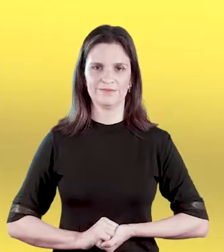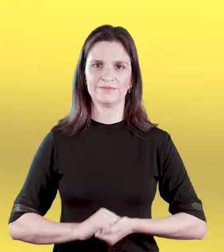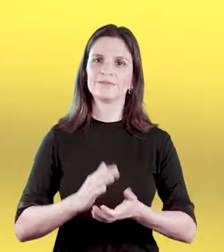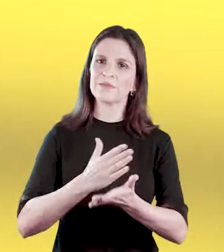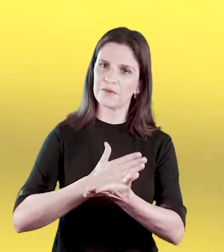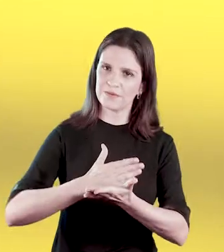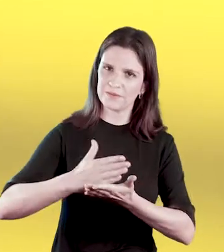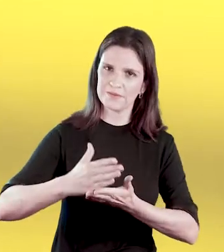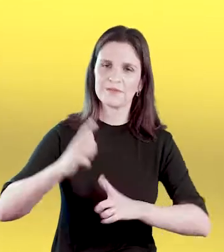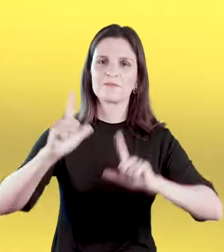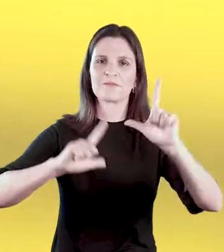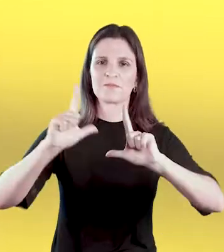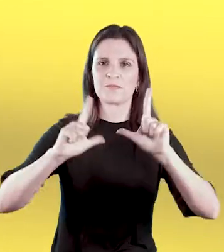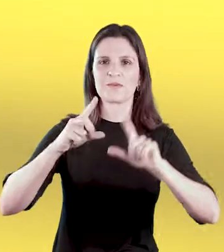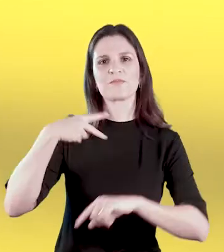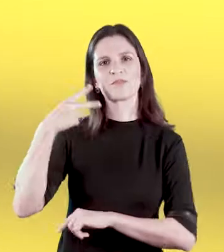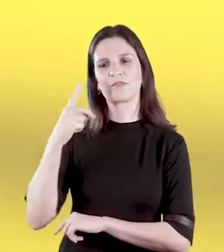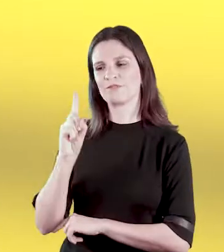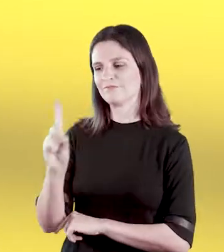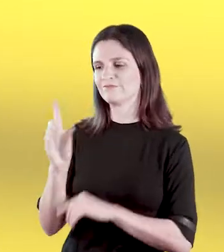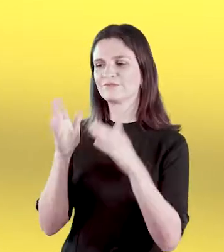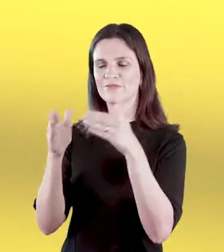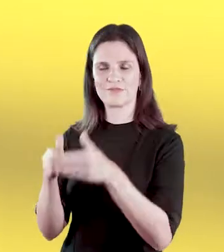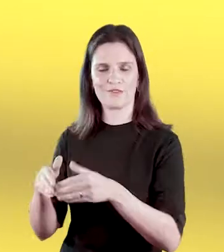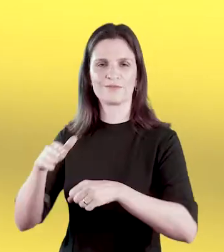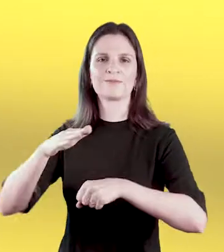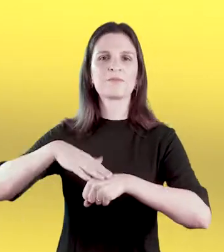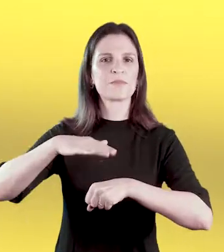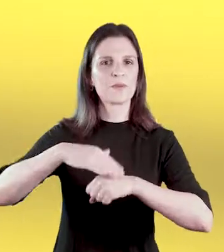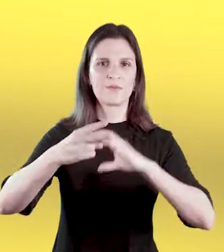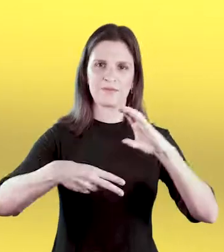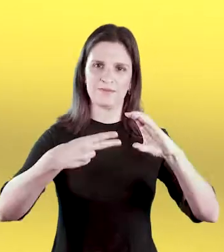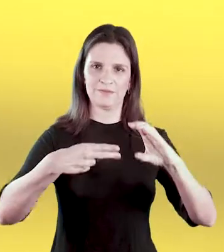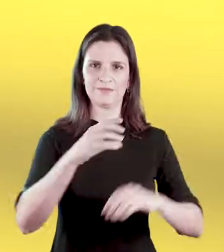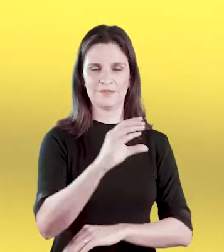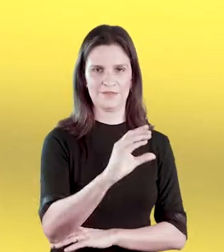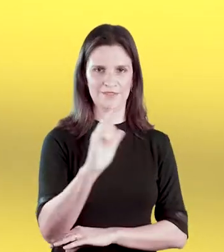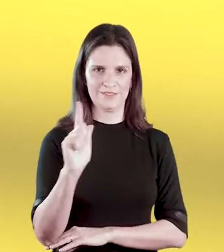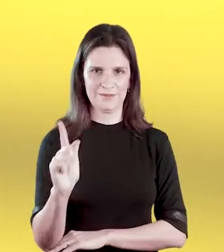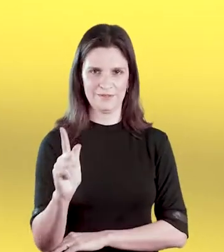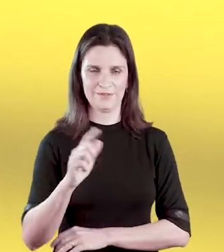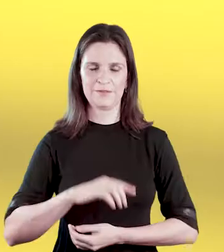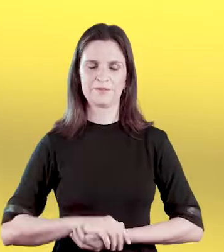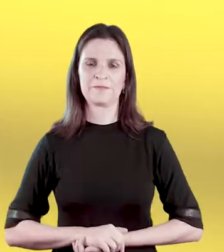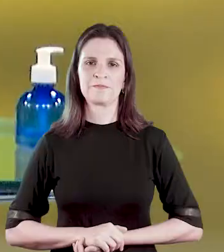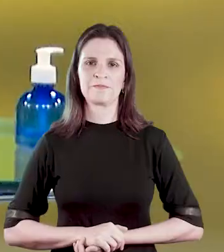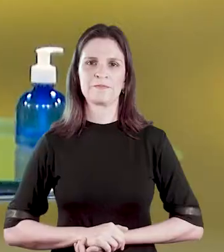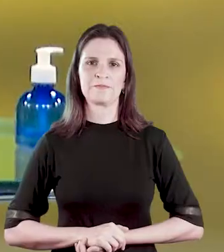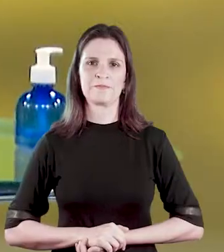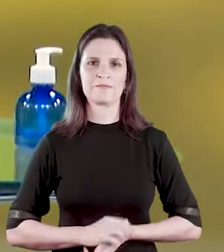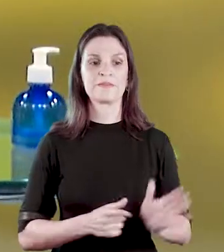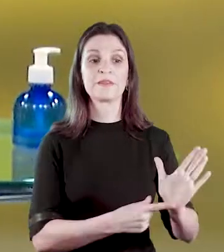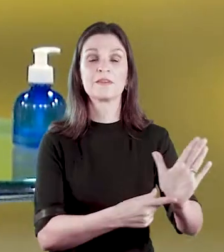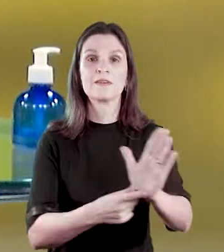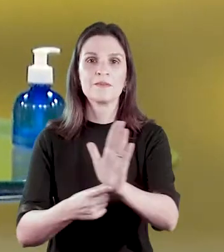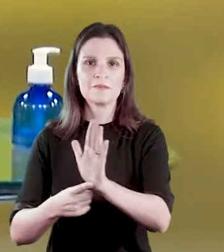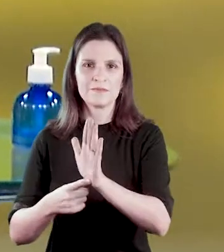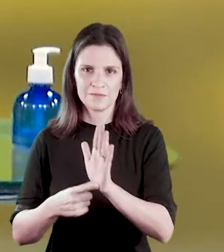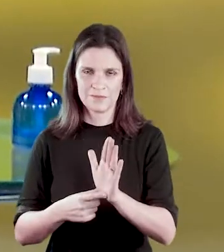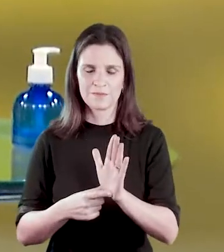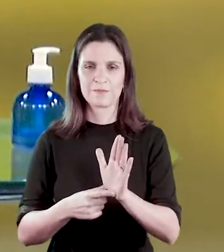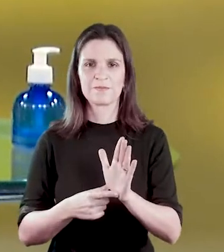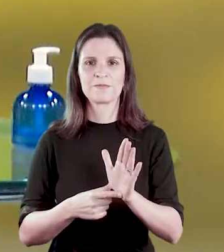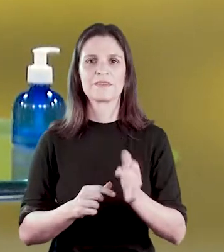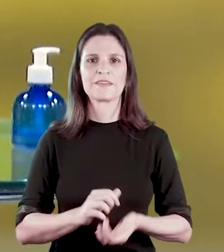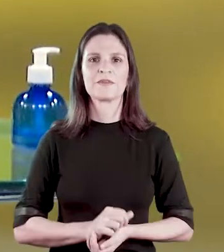nós estamos iniciando mais um programa vereadores em Foco produzido pela câmara municipal de Campo Grande em que serão